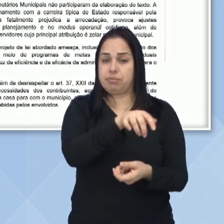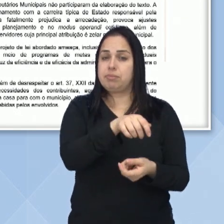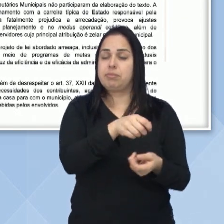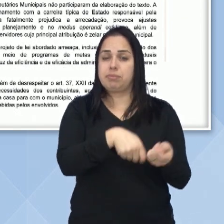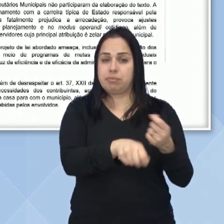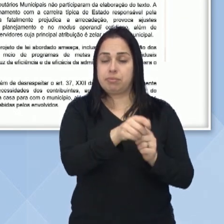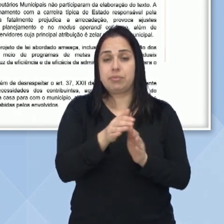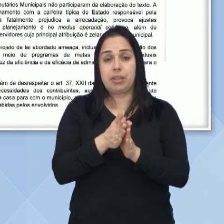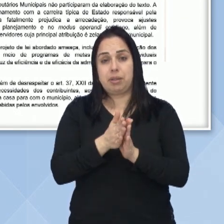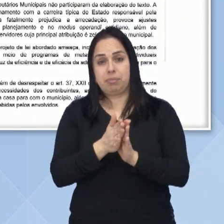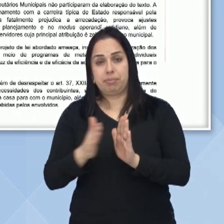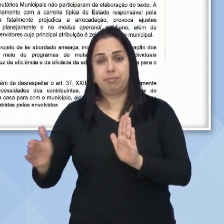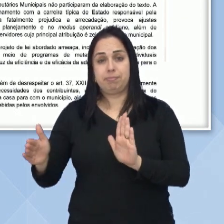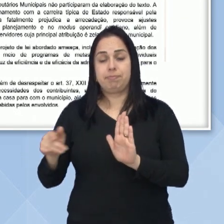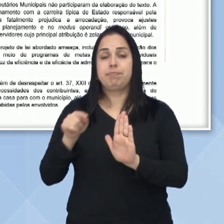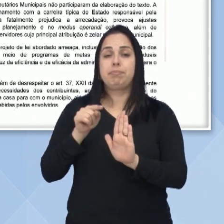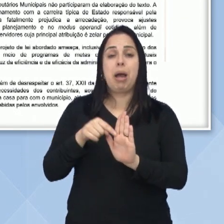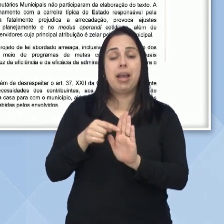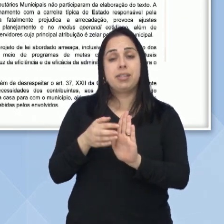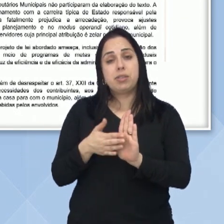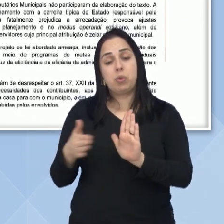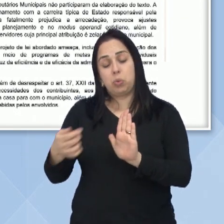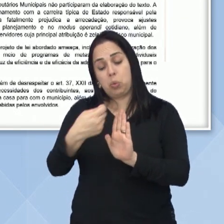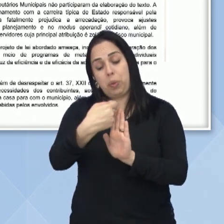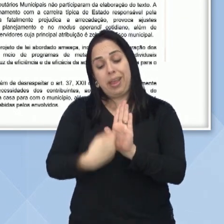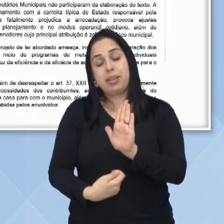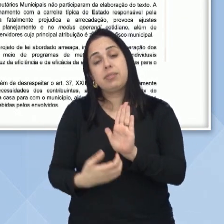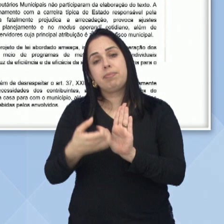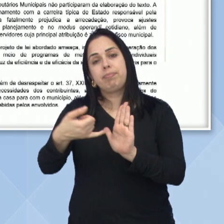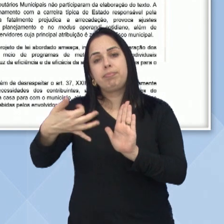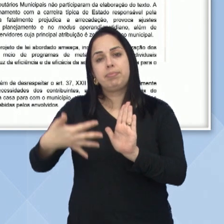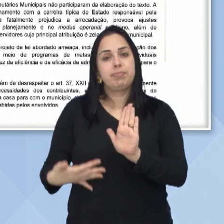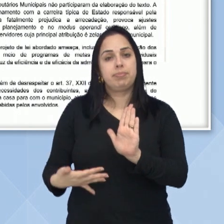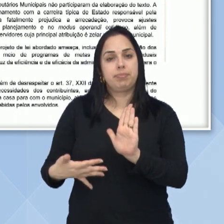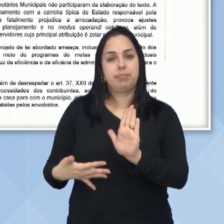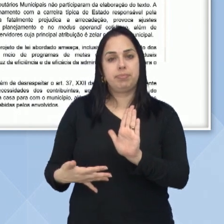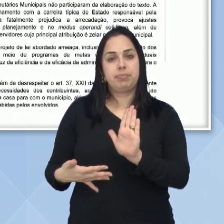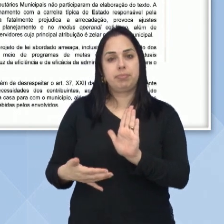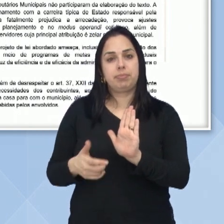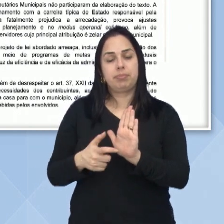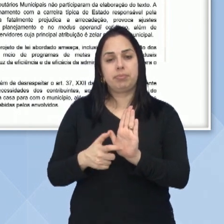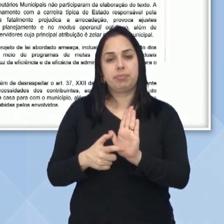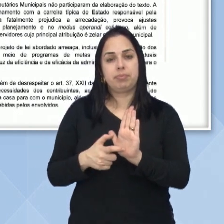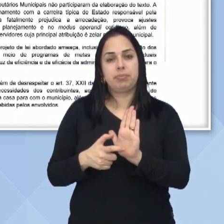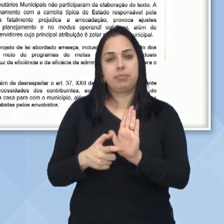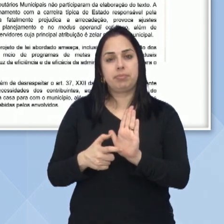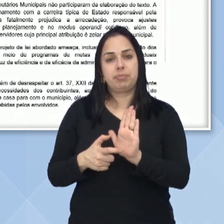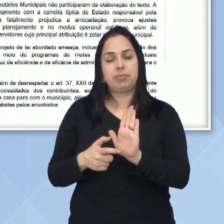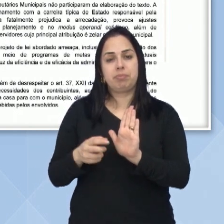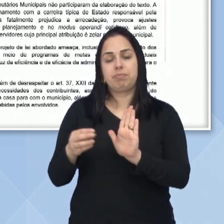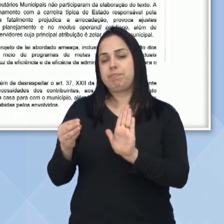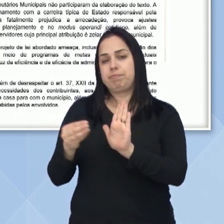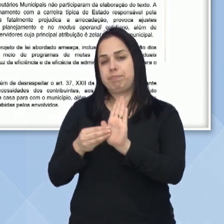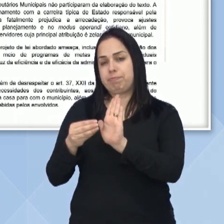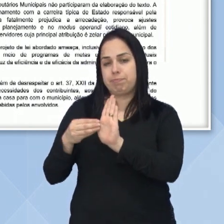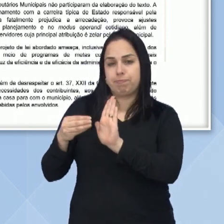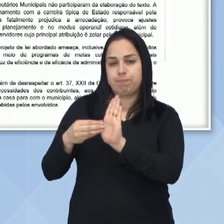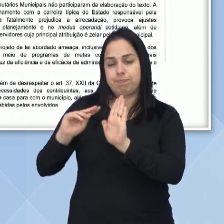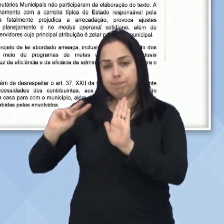No entanto, o que se vê no texto são ampliações das